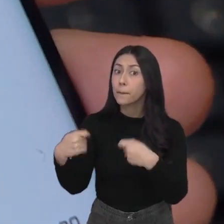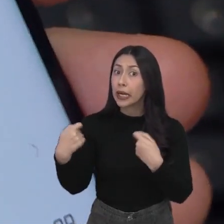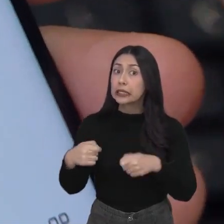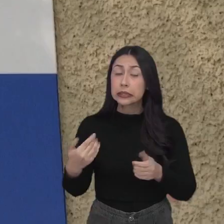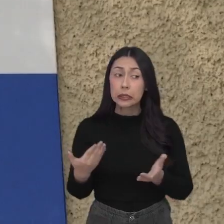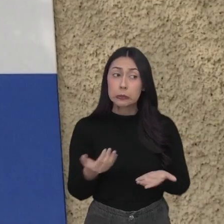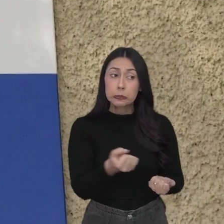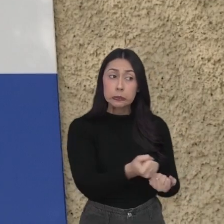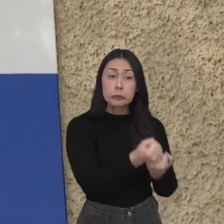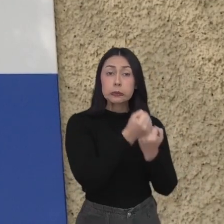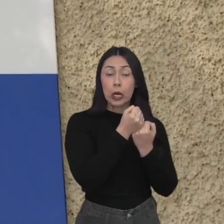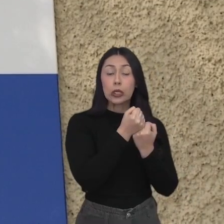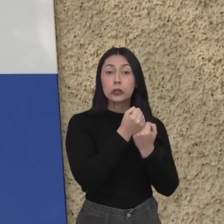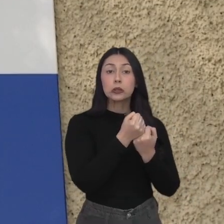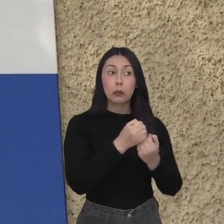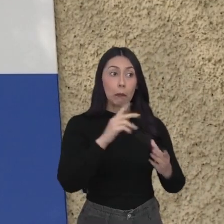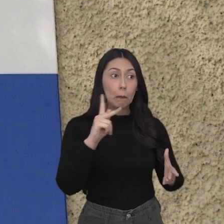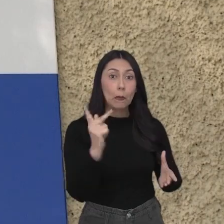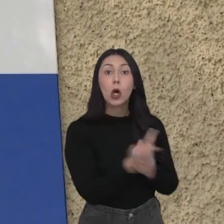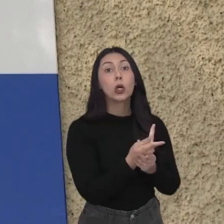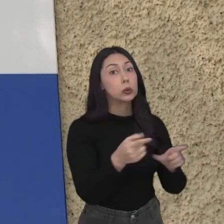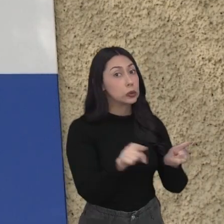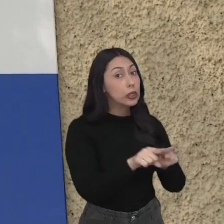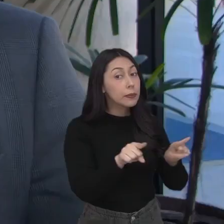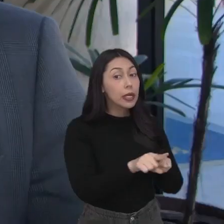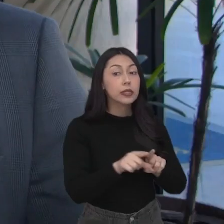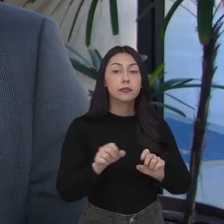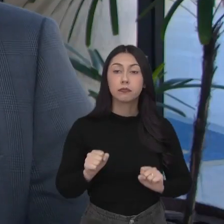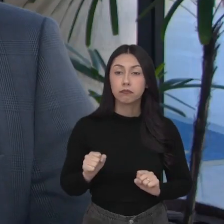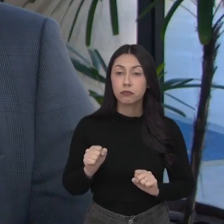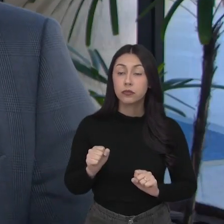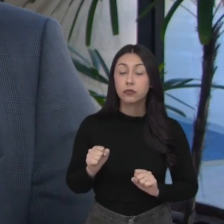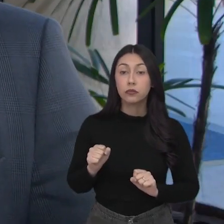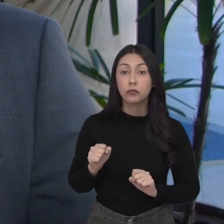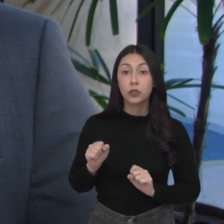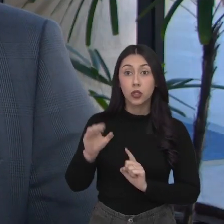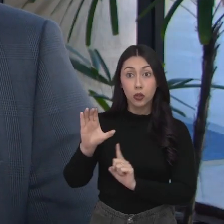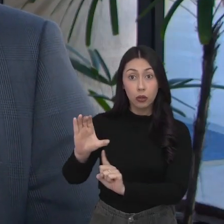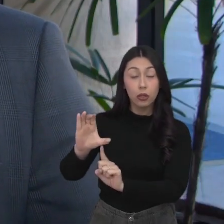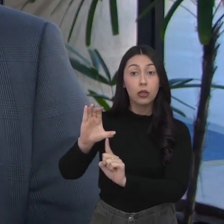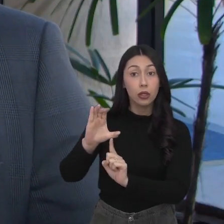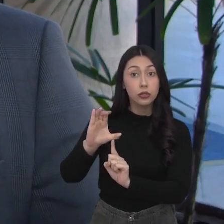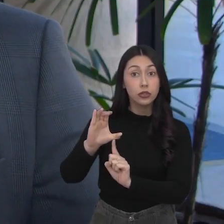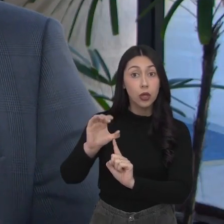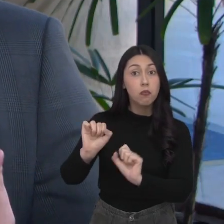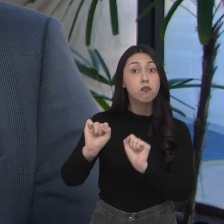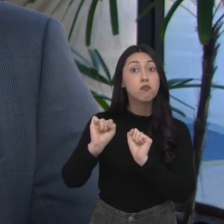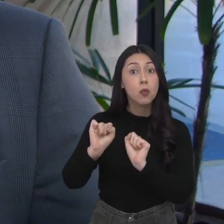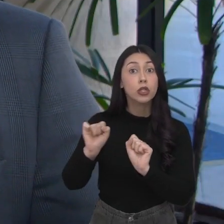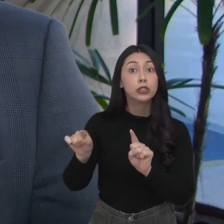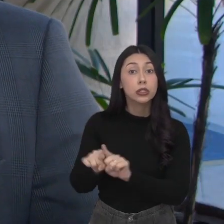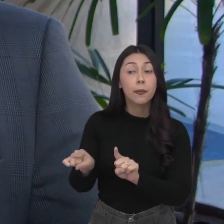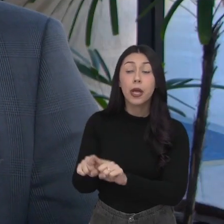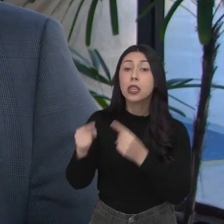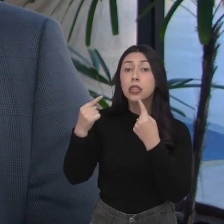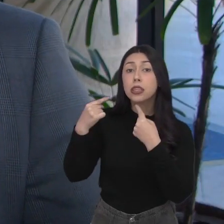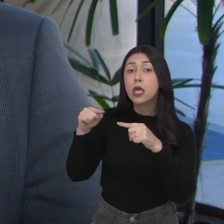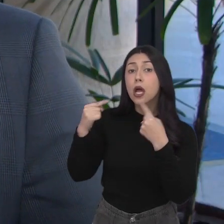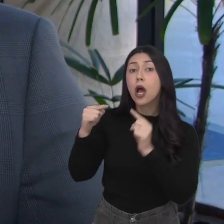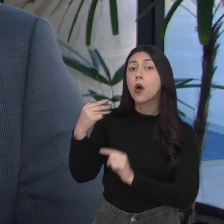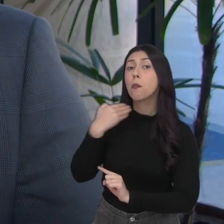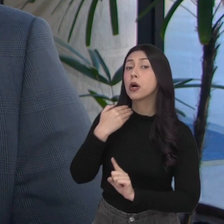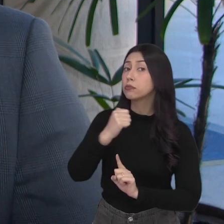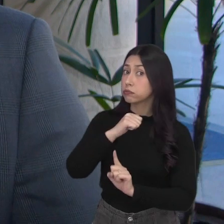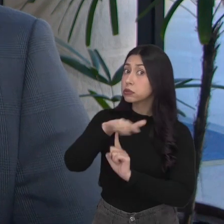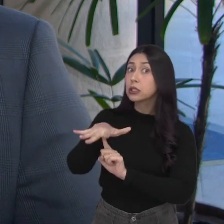é necessário buscar suporte em outras esferas. Pode o consumidor, o cliente, abrir uma reclamação no